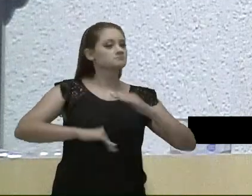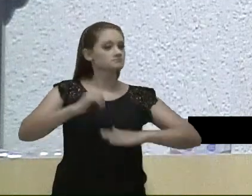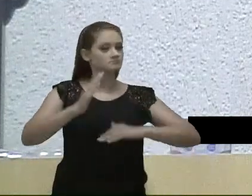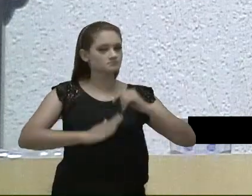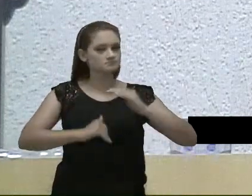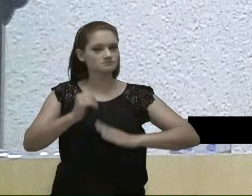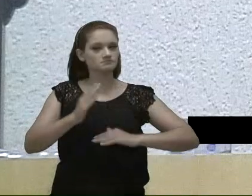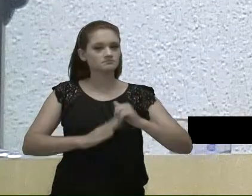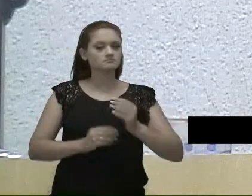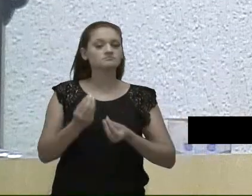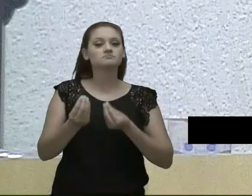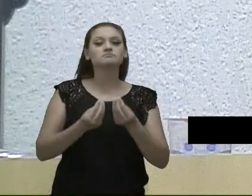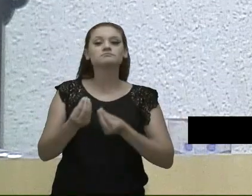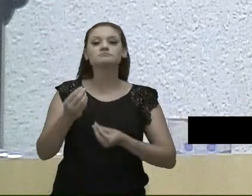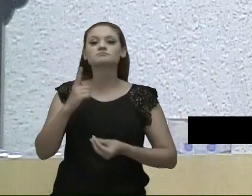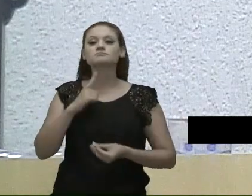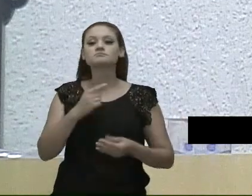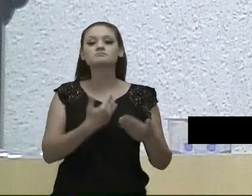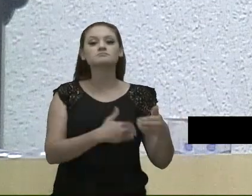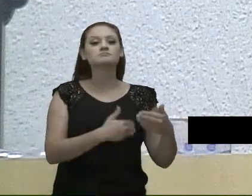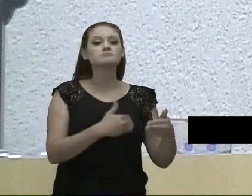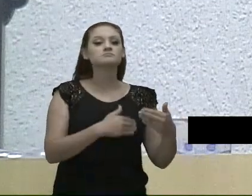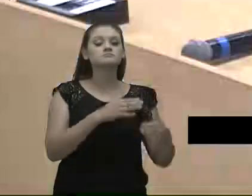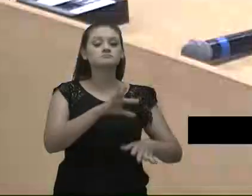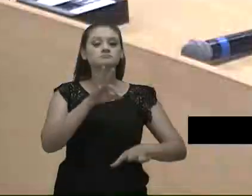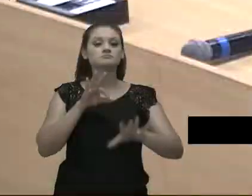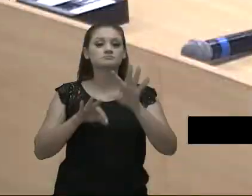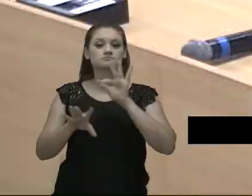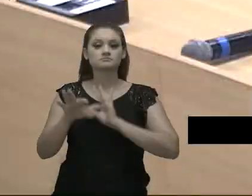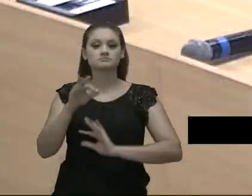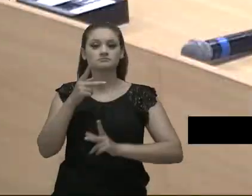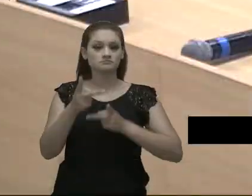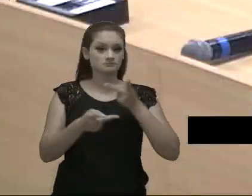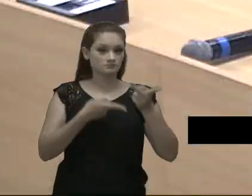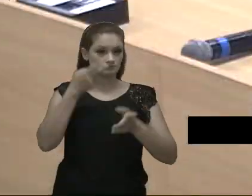Como funcionou isso, esse processo seletivo? Então, como eu